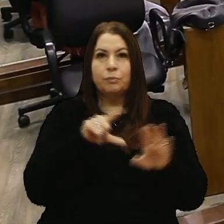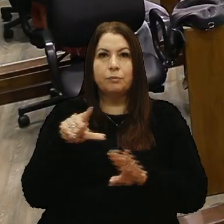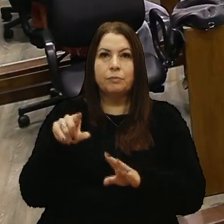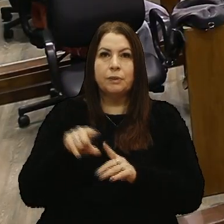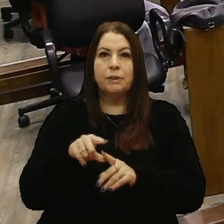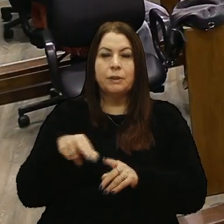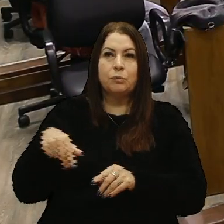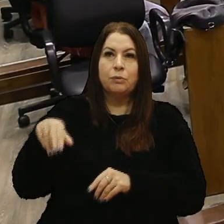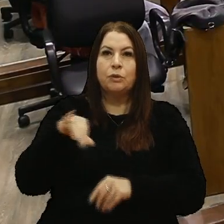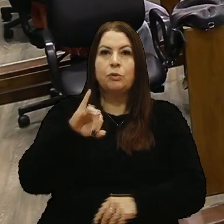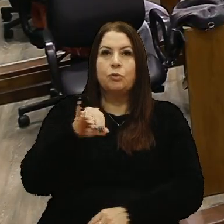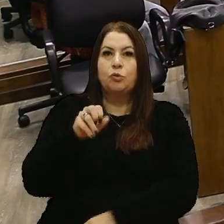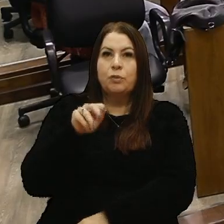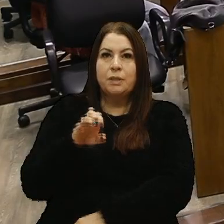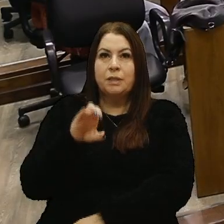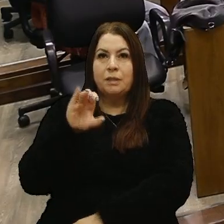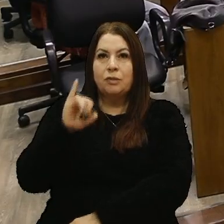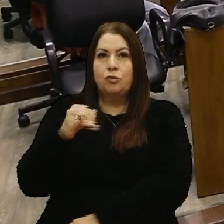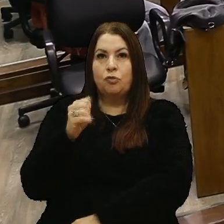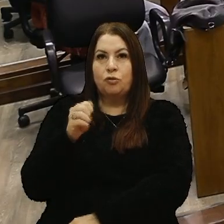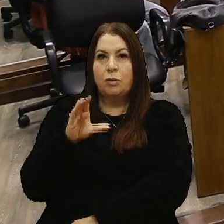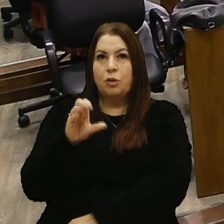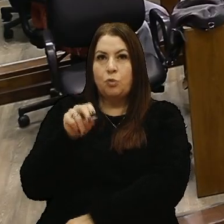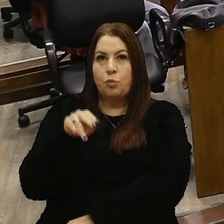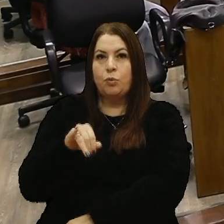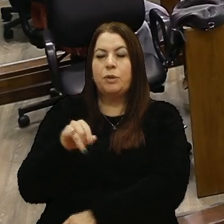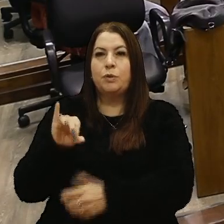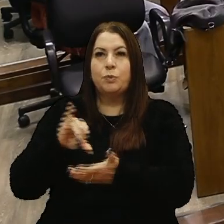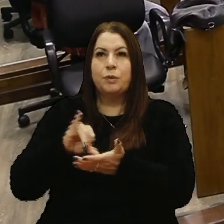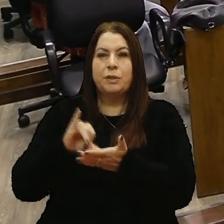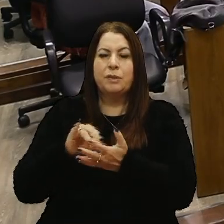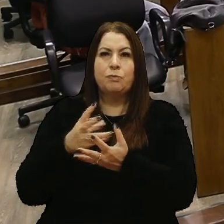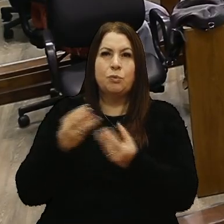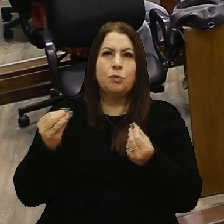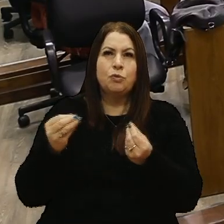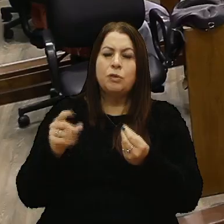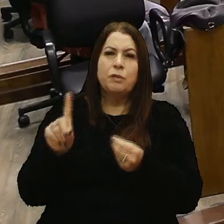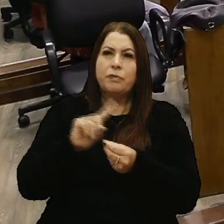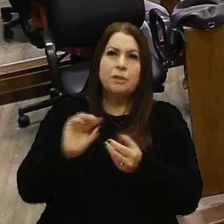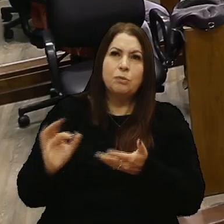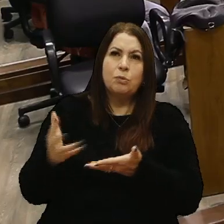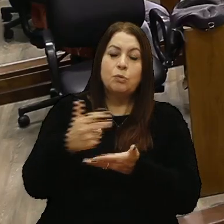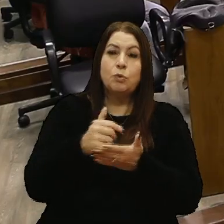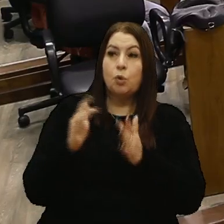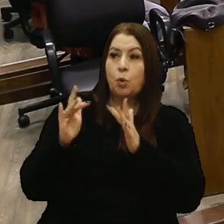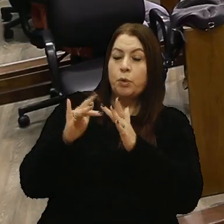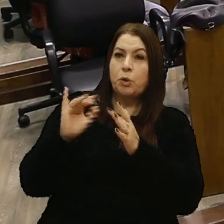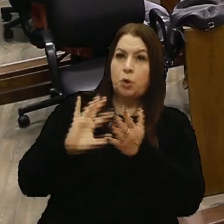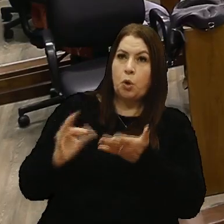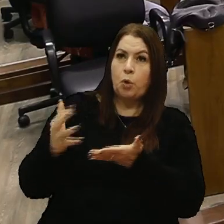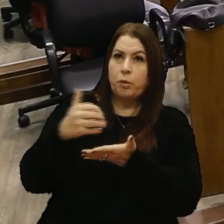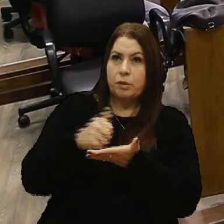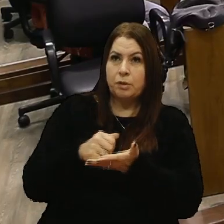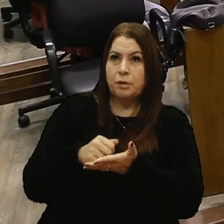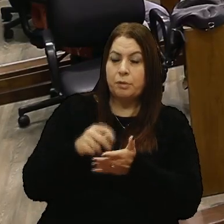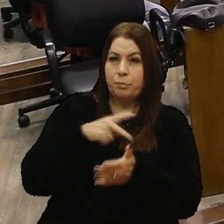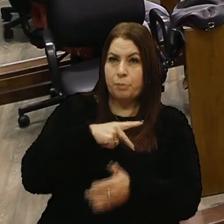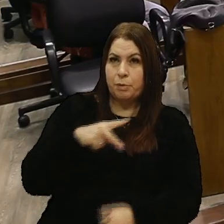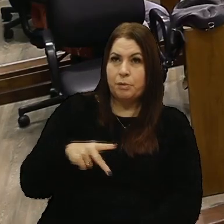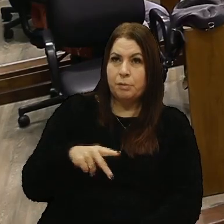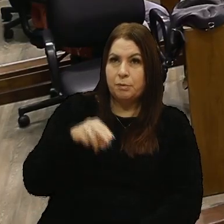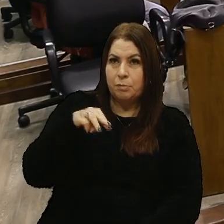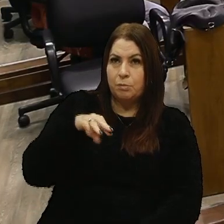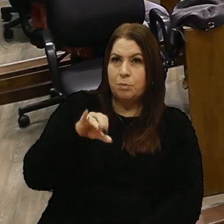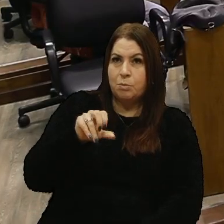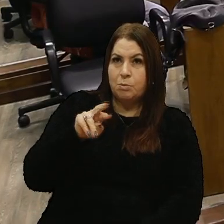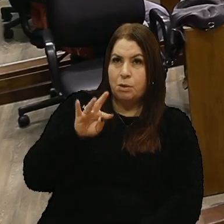andando na José Jaconi, no centro, e fazia alguns dias que não havia recolhimento de lixo. Contatei a Codeca, em especial seu presidente Milton,